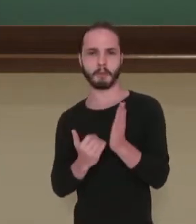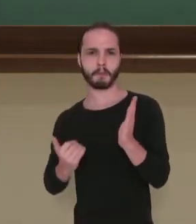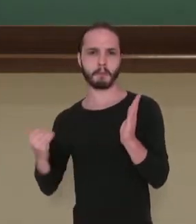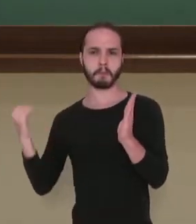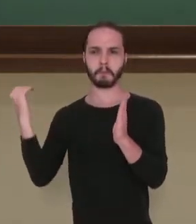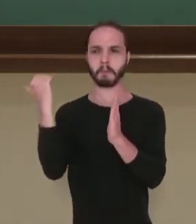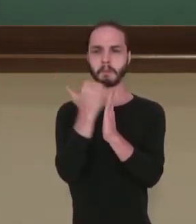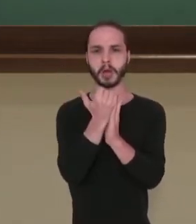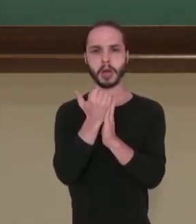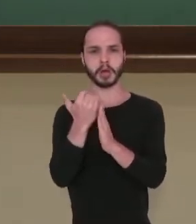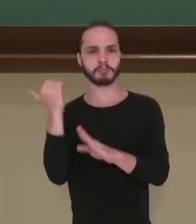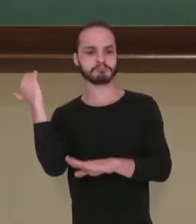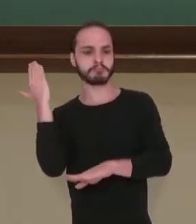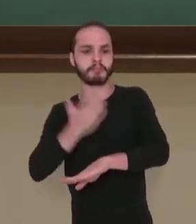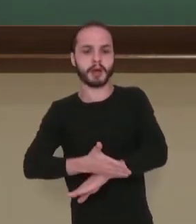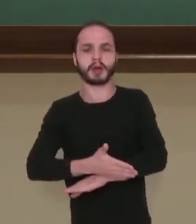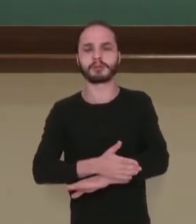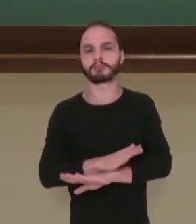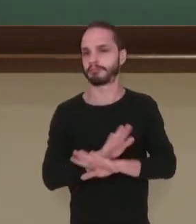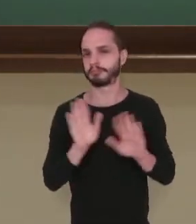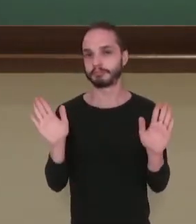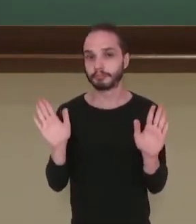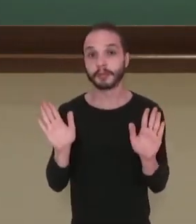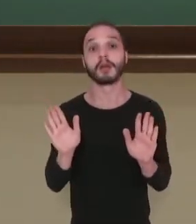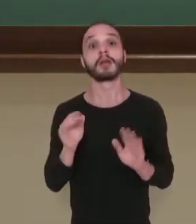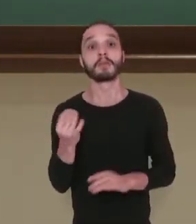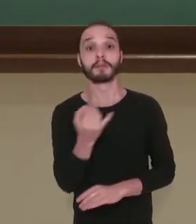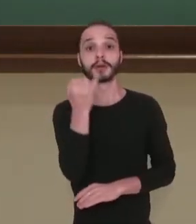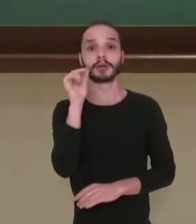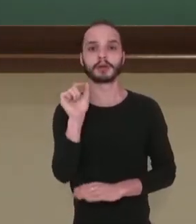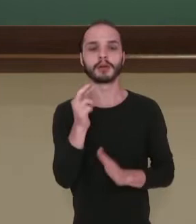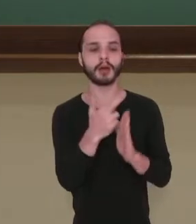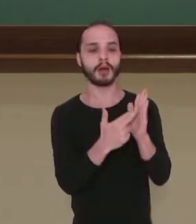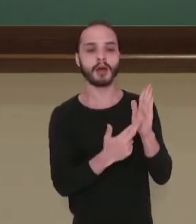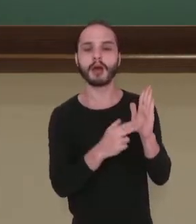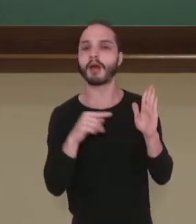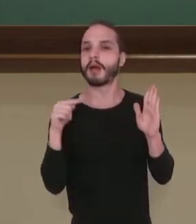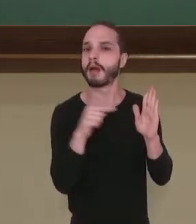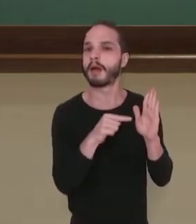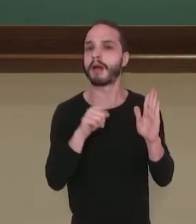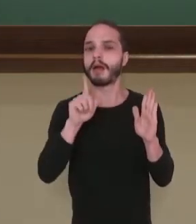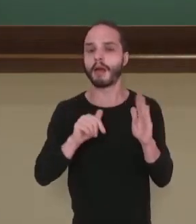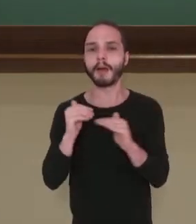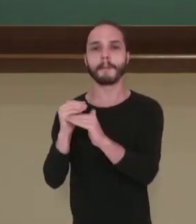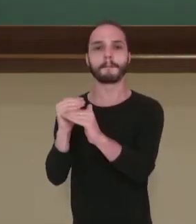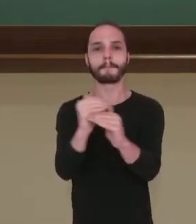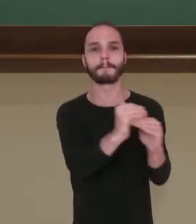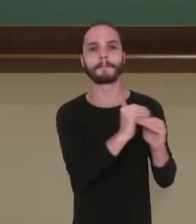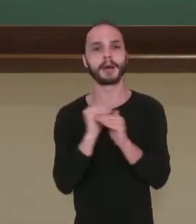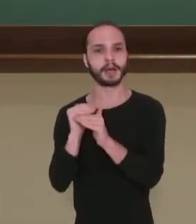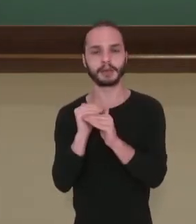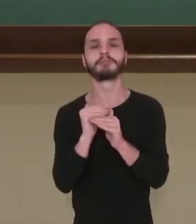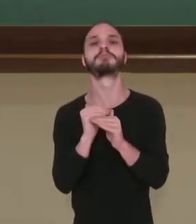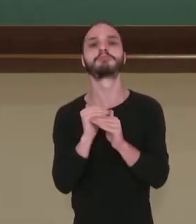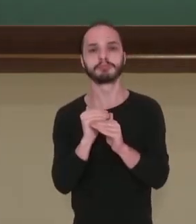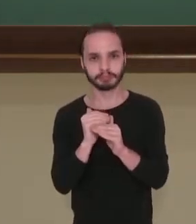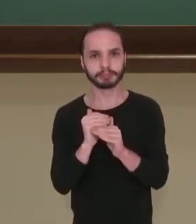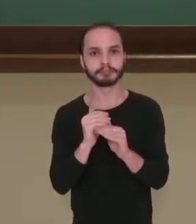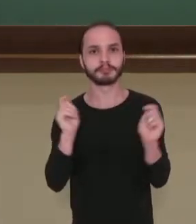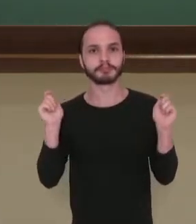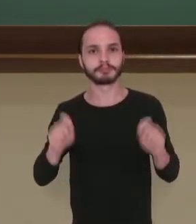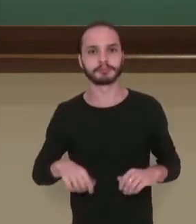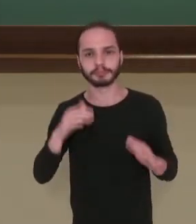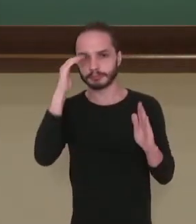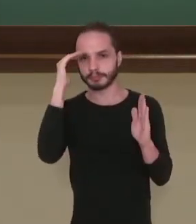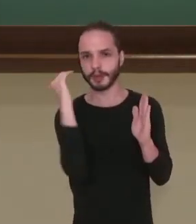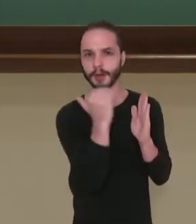a outra. Então, isso é muito importante. Quando a gente fala de regra, a gente fala justamente de uma padronização que deve